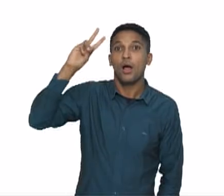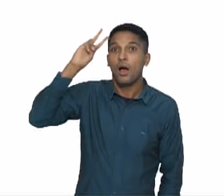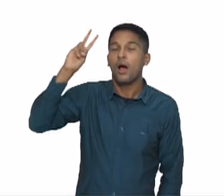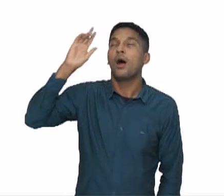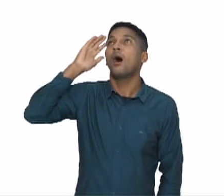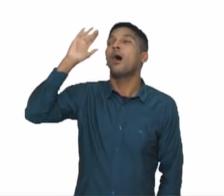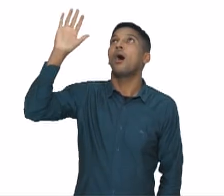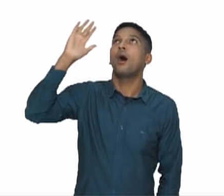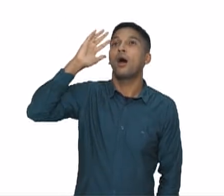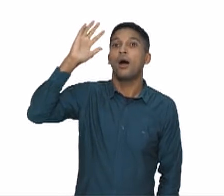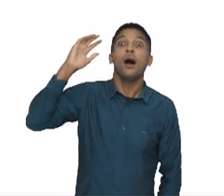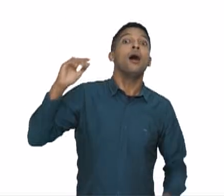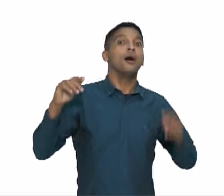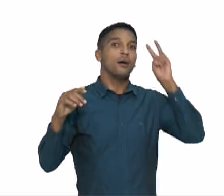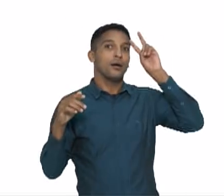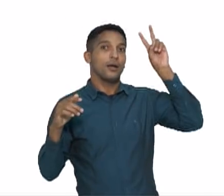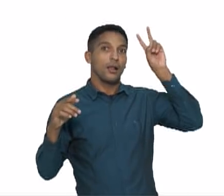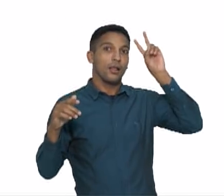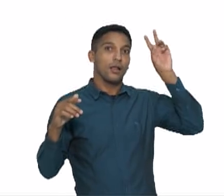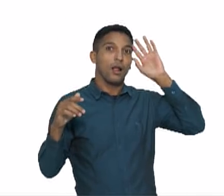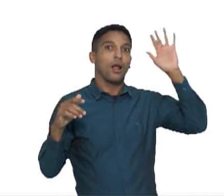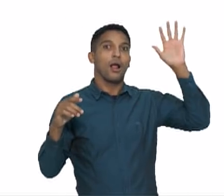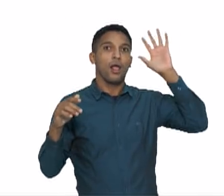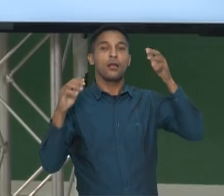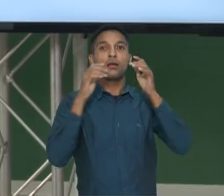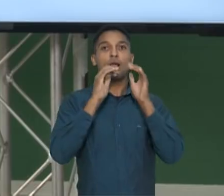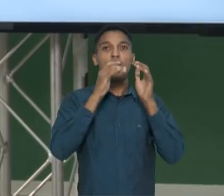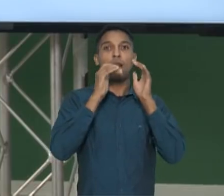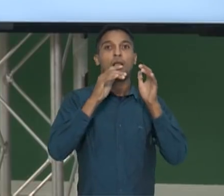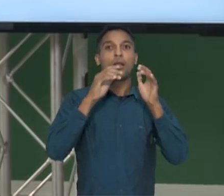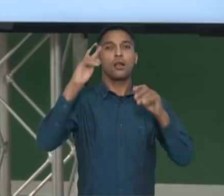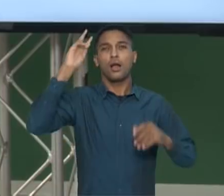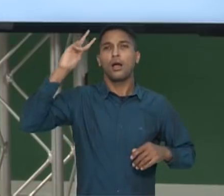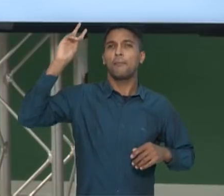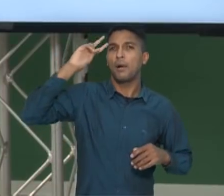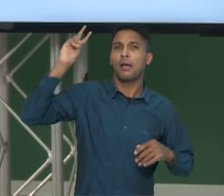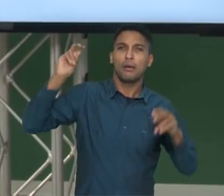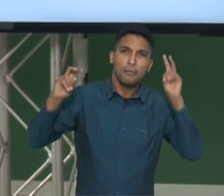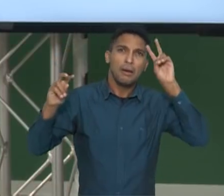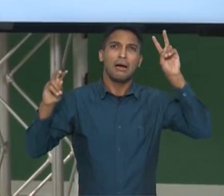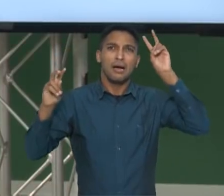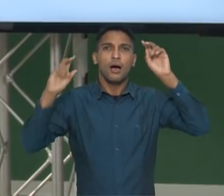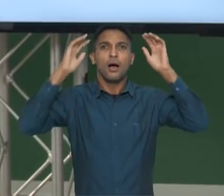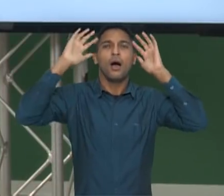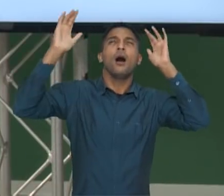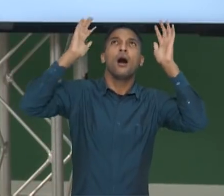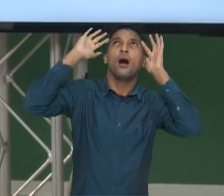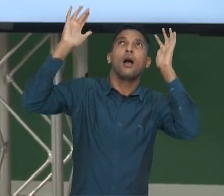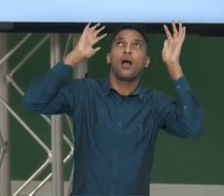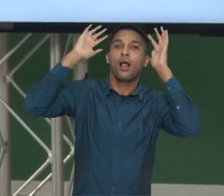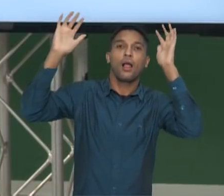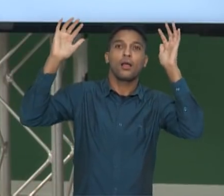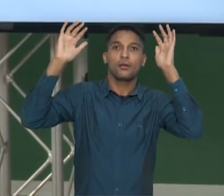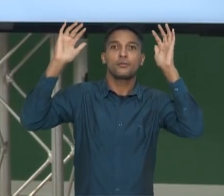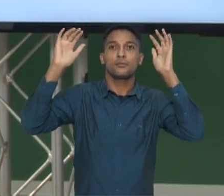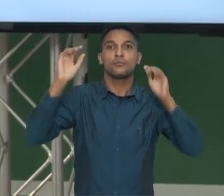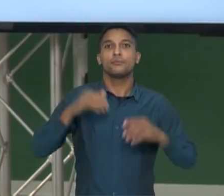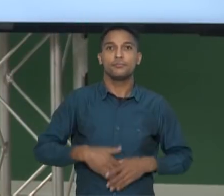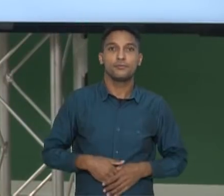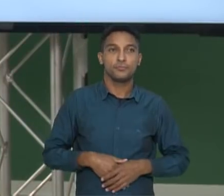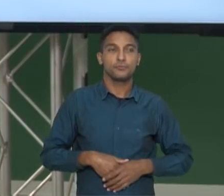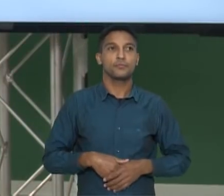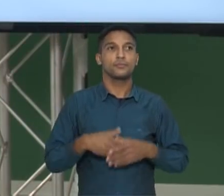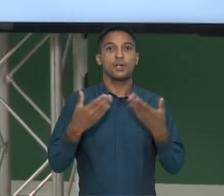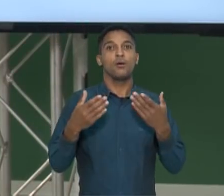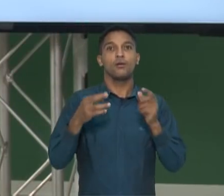viu um pouco disso, né? Eu trouxe aqui as referências para vocês, se interessarem por pesquisar mais sobre os contos da Clarice, né? E as